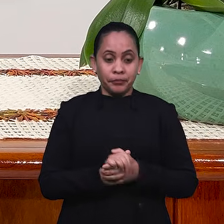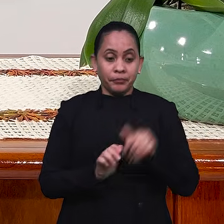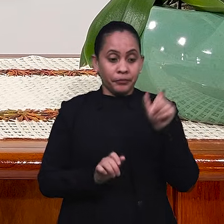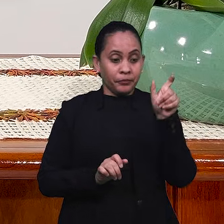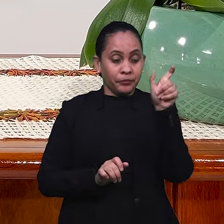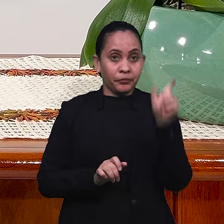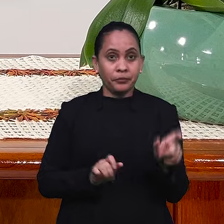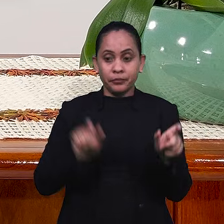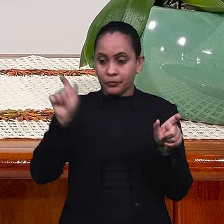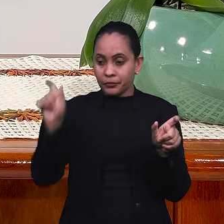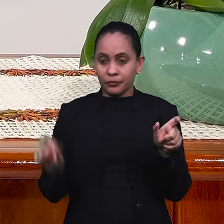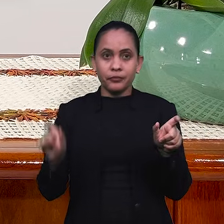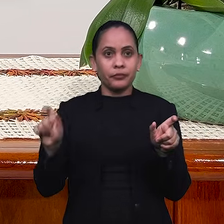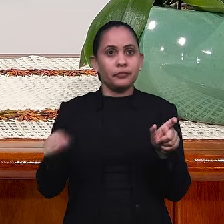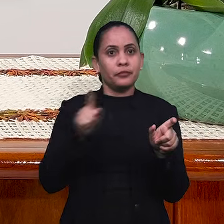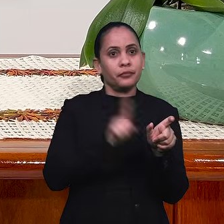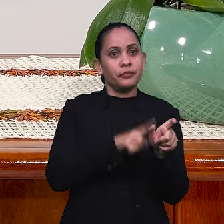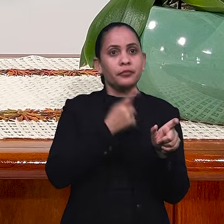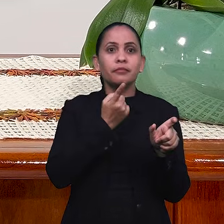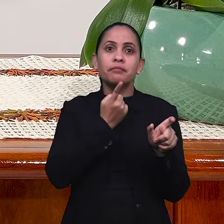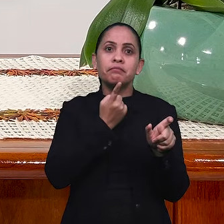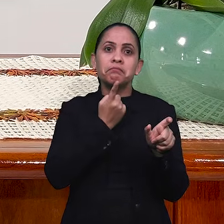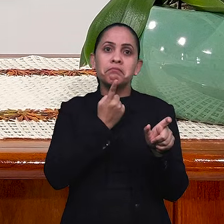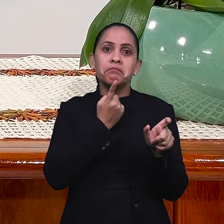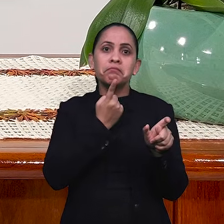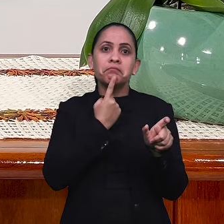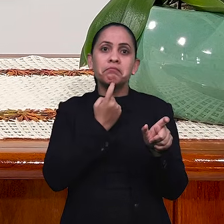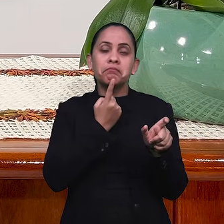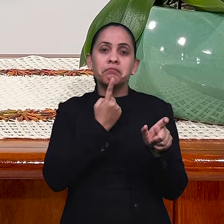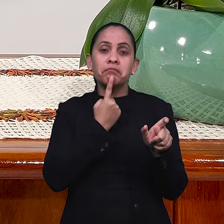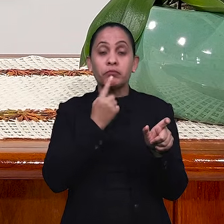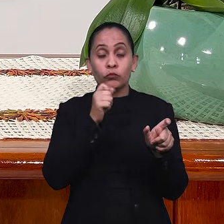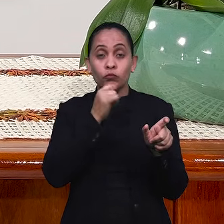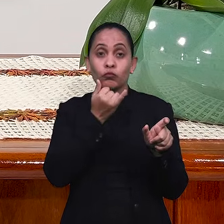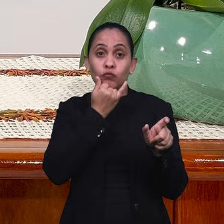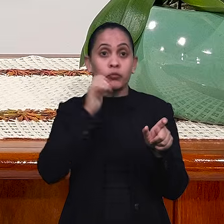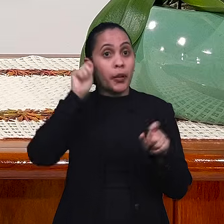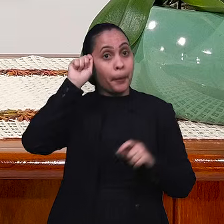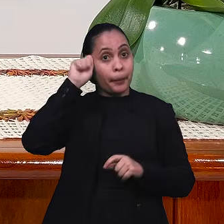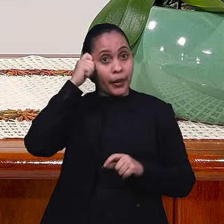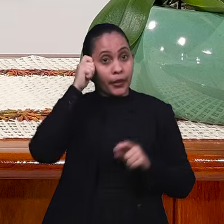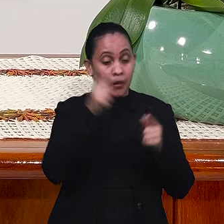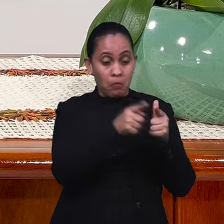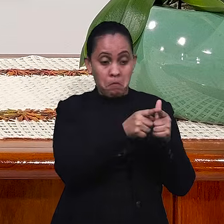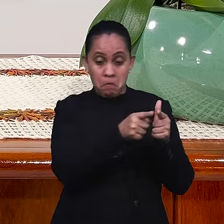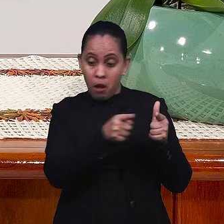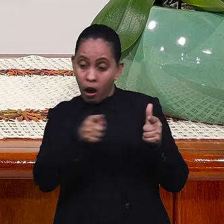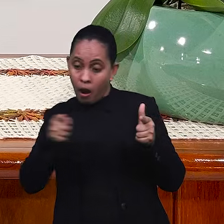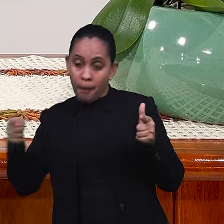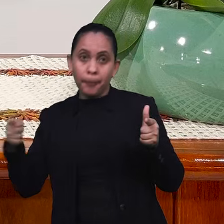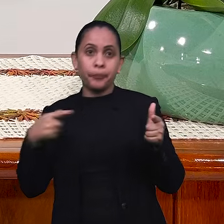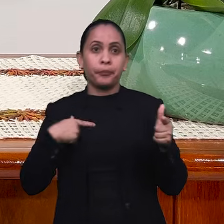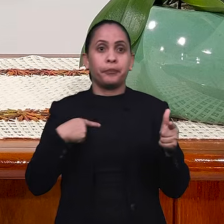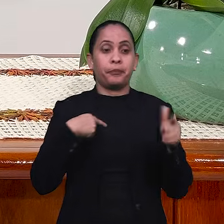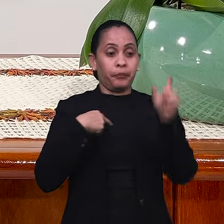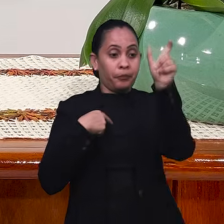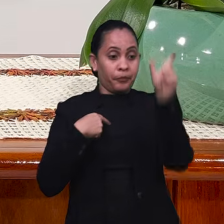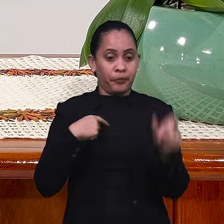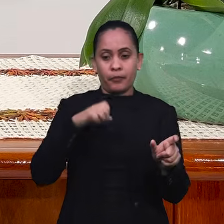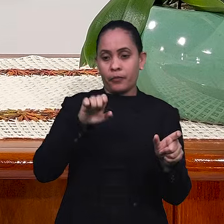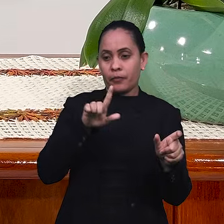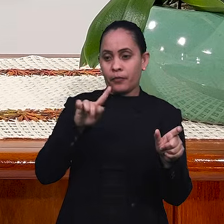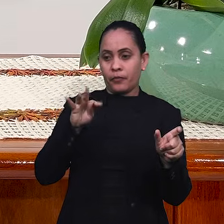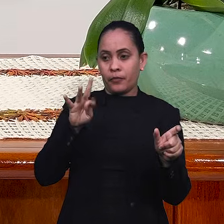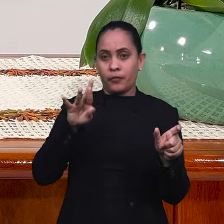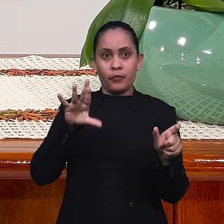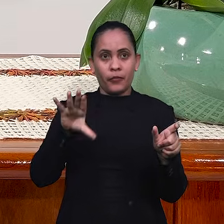ver a nossa trajetória de vida. E aqui, eleitos segundo a presciência de Deus Pai, quer